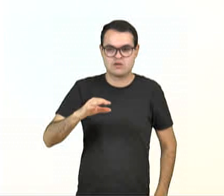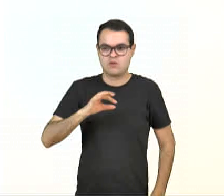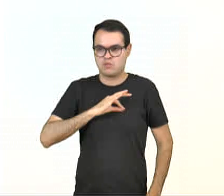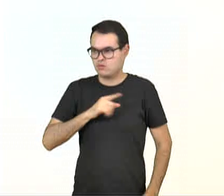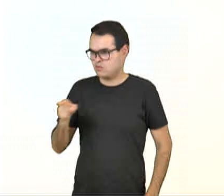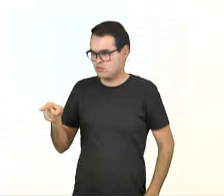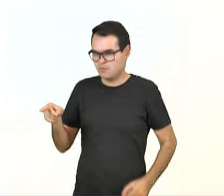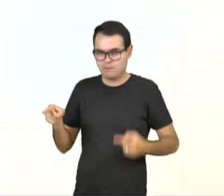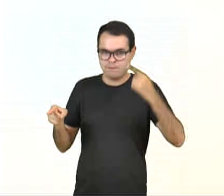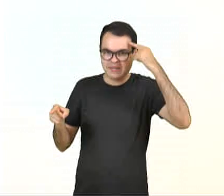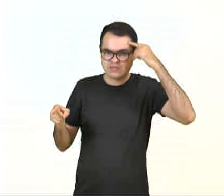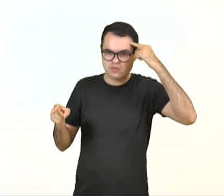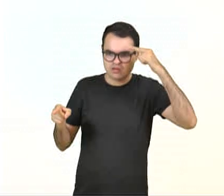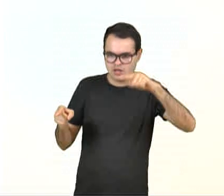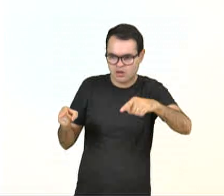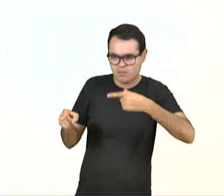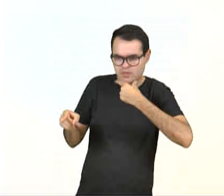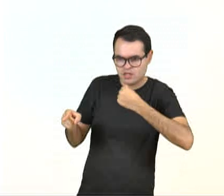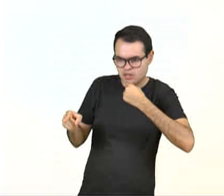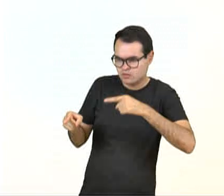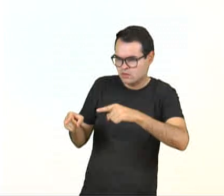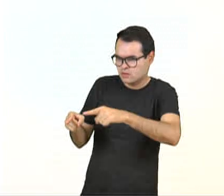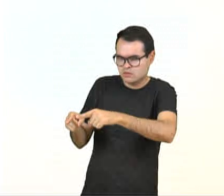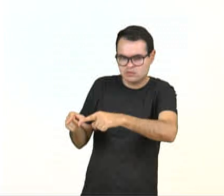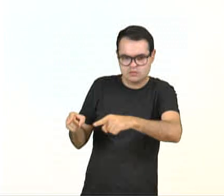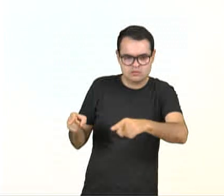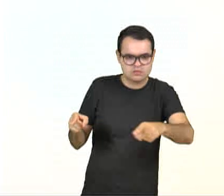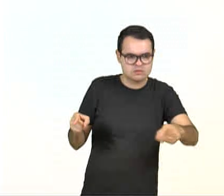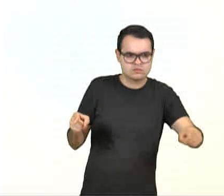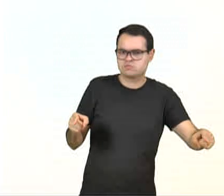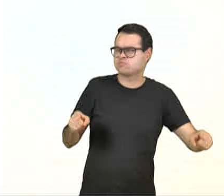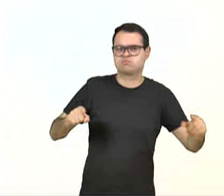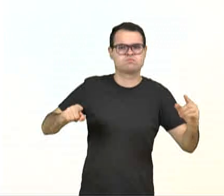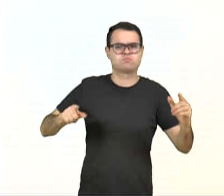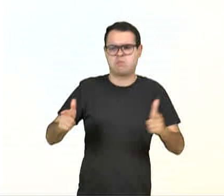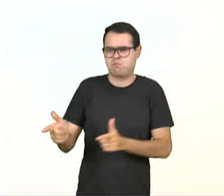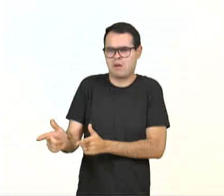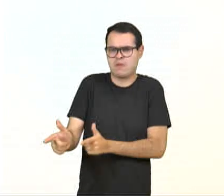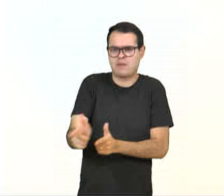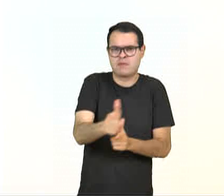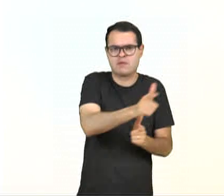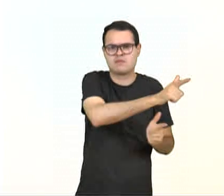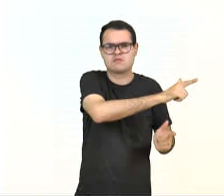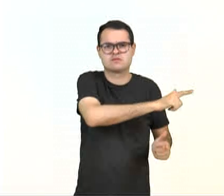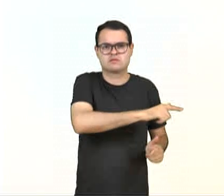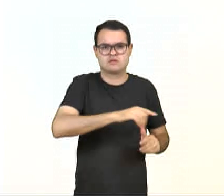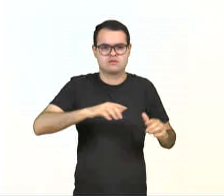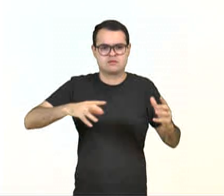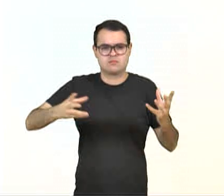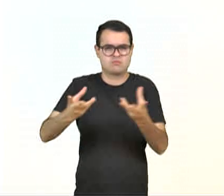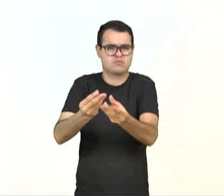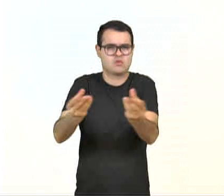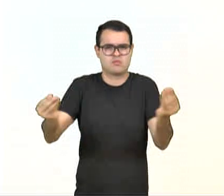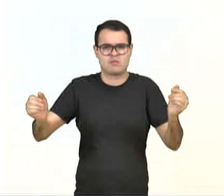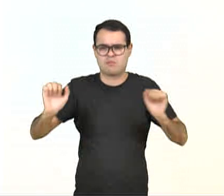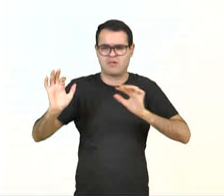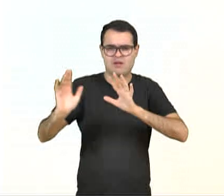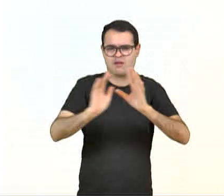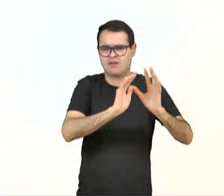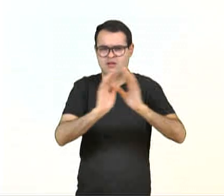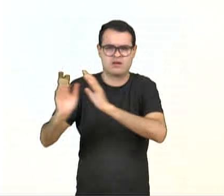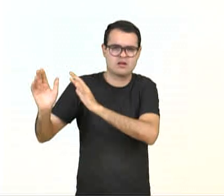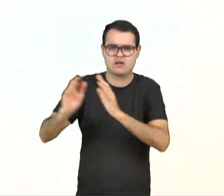Daí, gente, que tinham dado esse tiro e todos começaram a disparar contra a multidão. Os policiais atirando